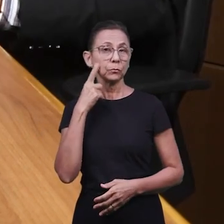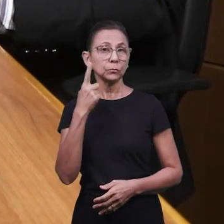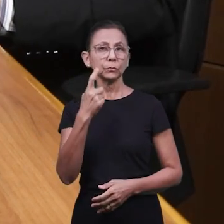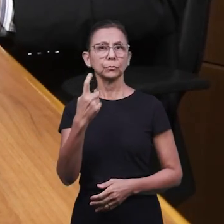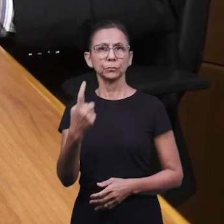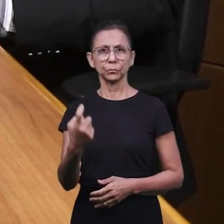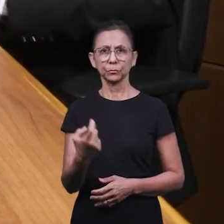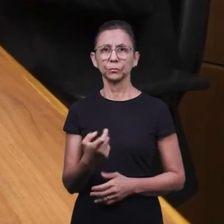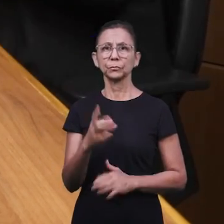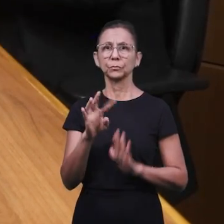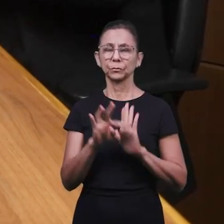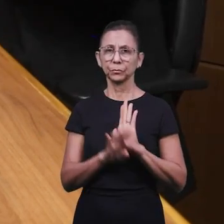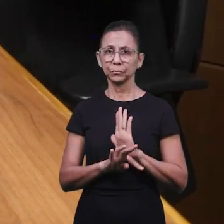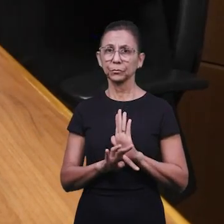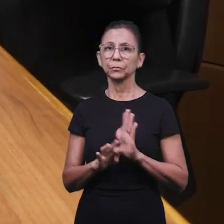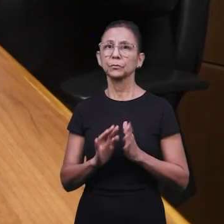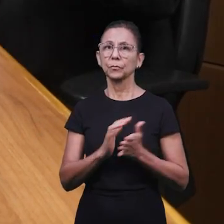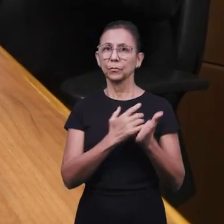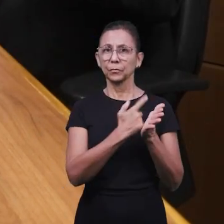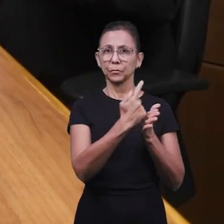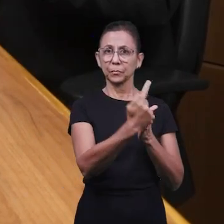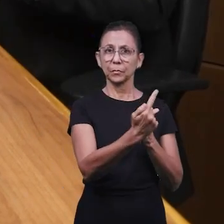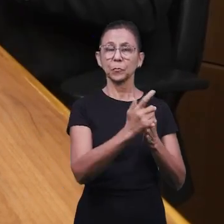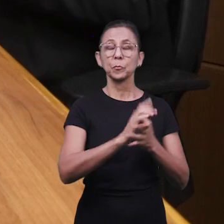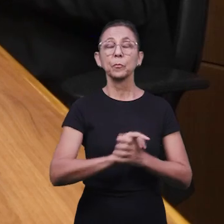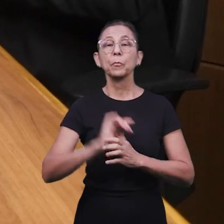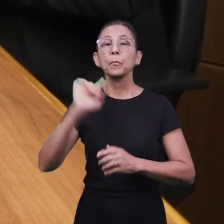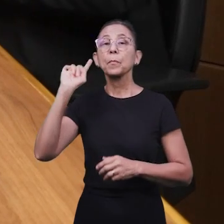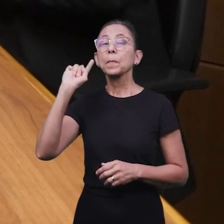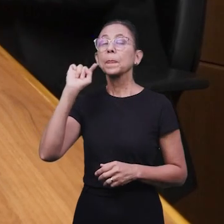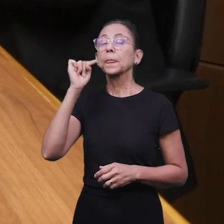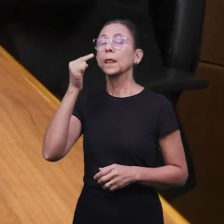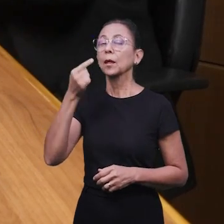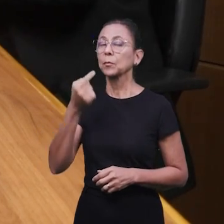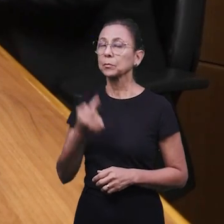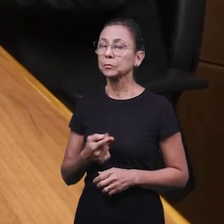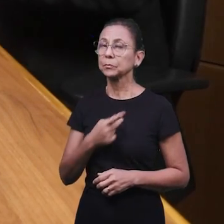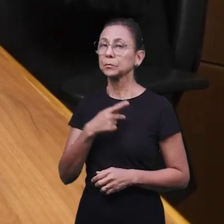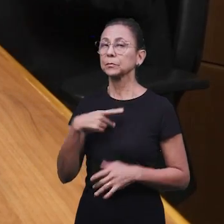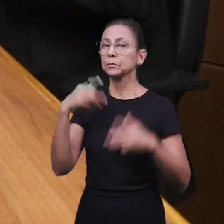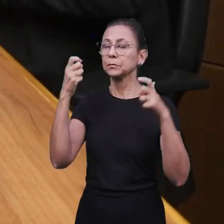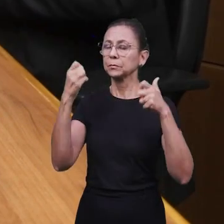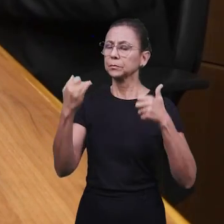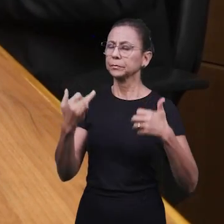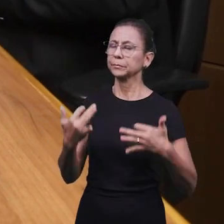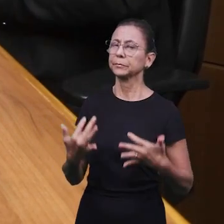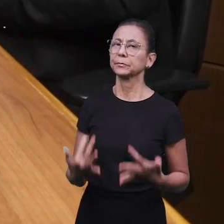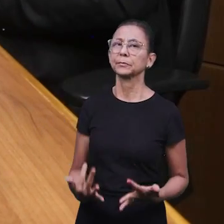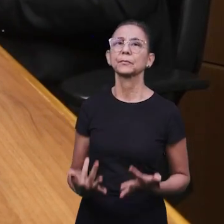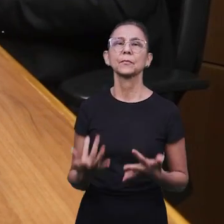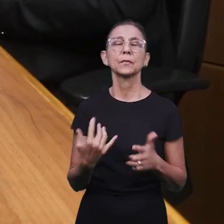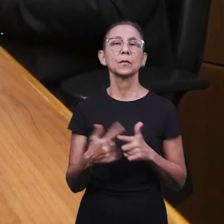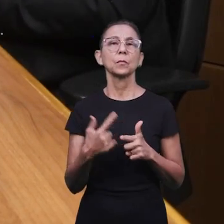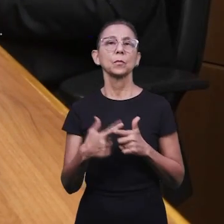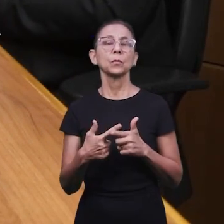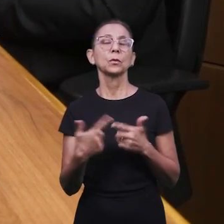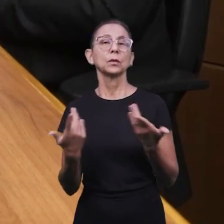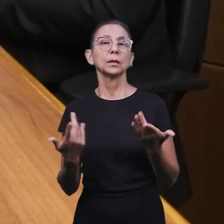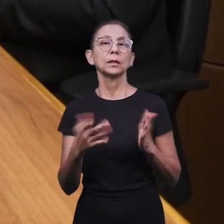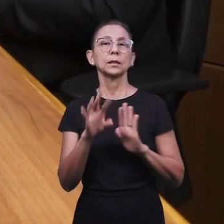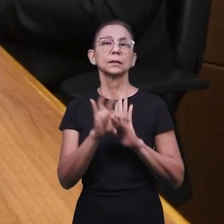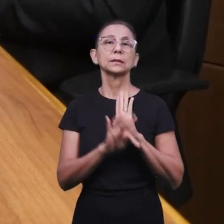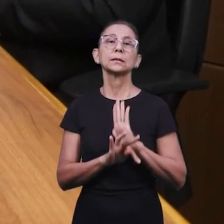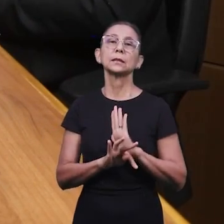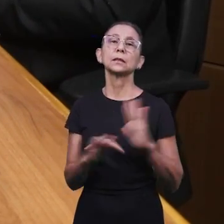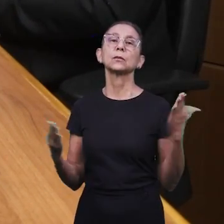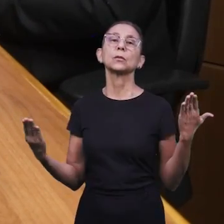muito interessante. Inclusive que o pastor Maurílio daqui a pouquinho vai discorrer sobre ele para você entender por que nós trouxemos esse texto